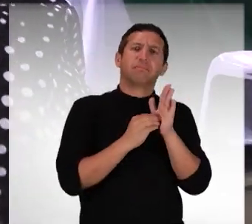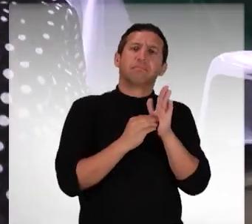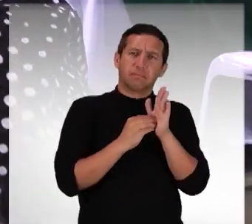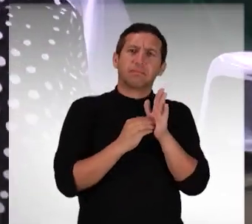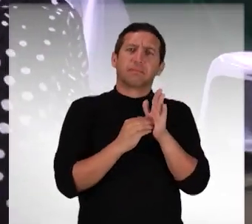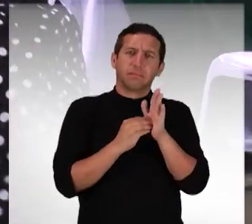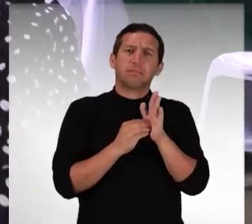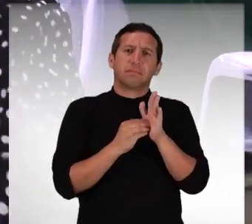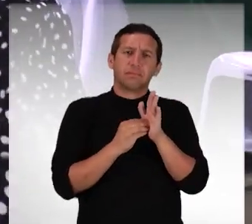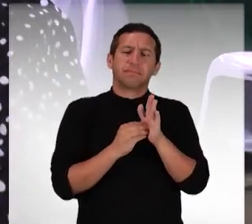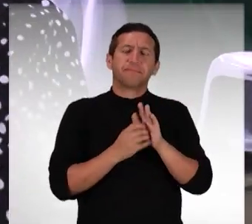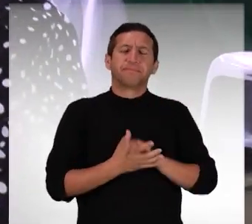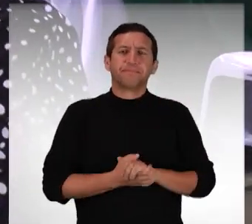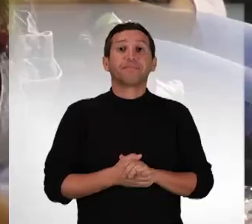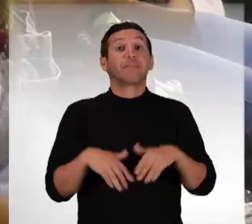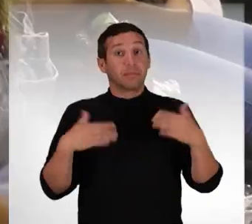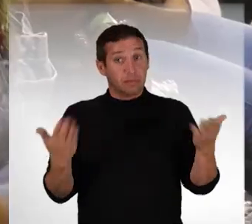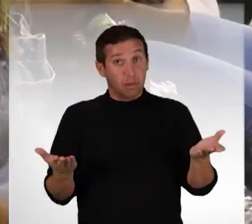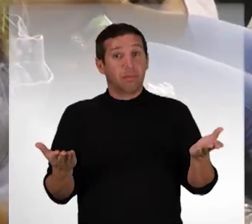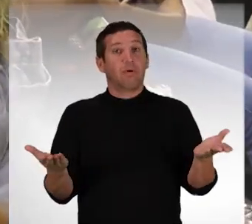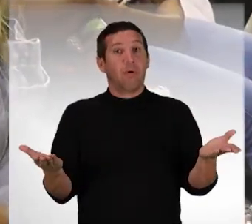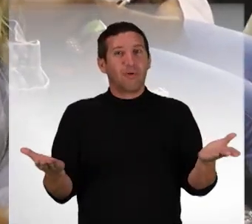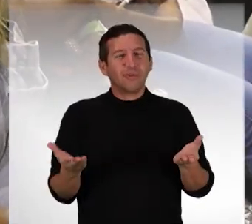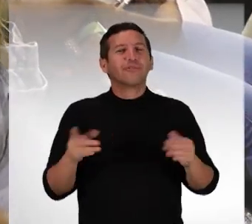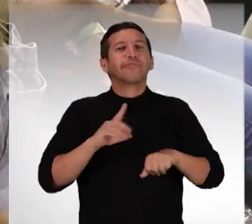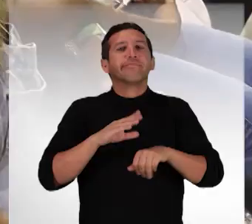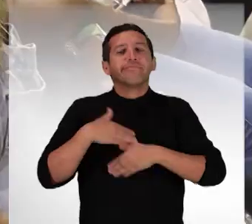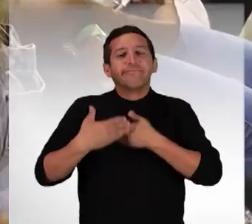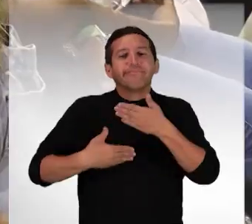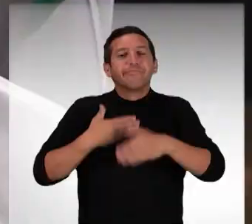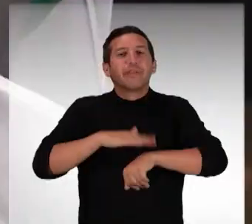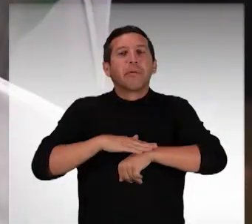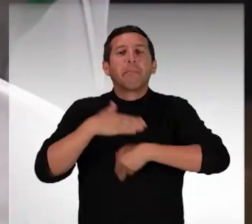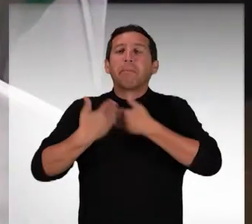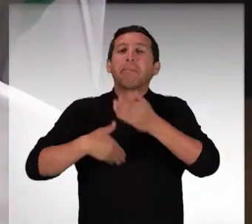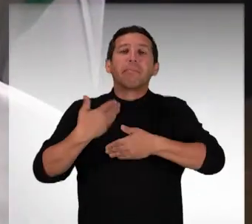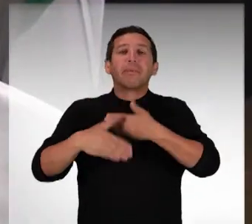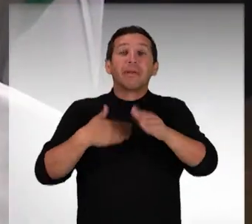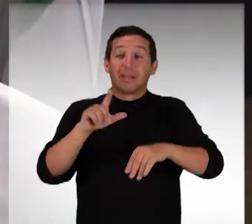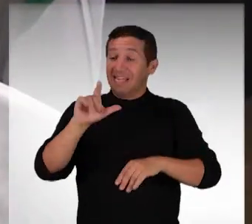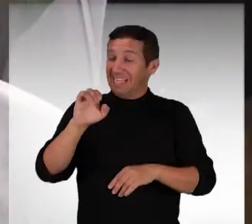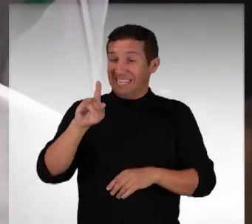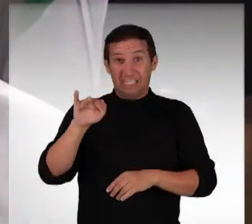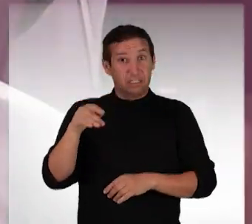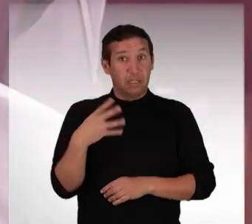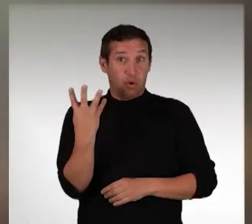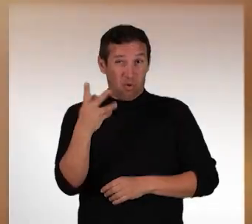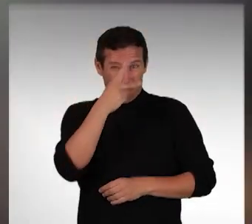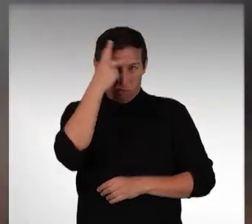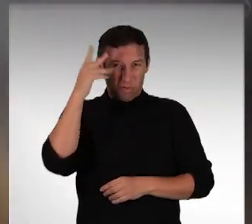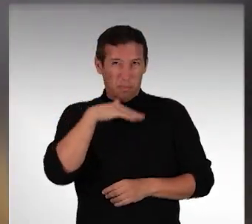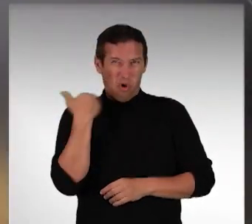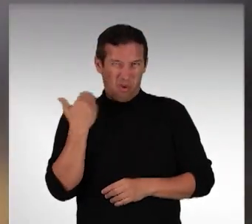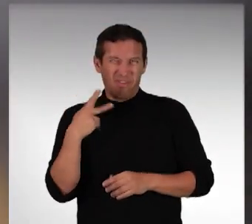que então a demolição seja de fato a última opção. Enquanto isso, os dias vão passando e a Leide, que perdeu 4